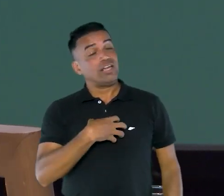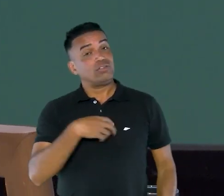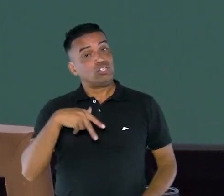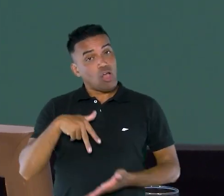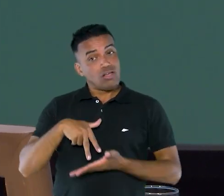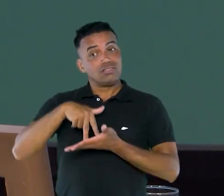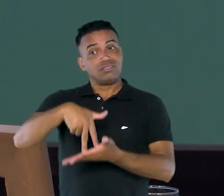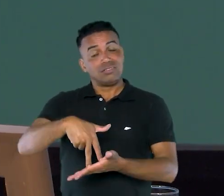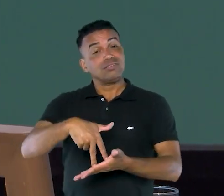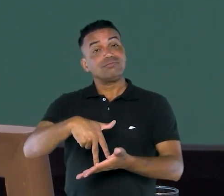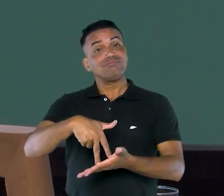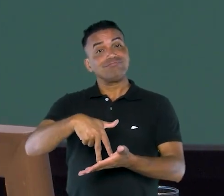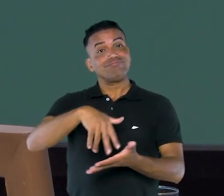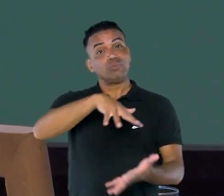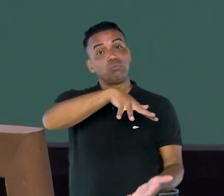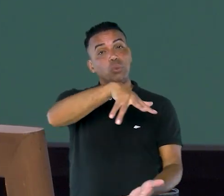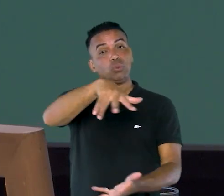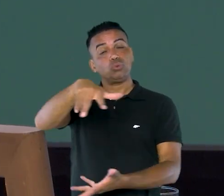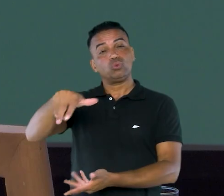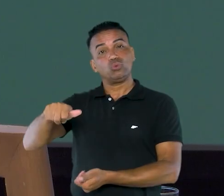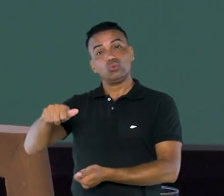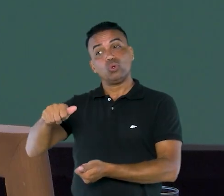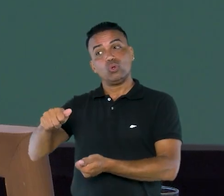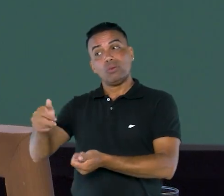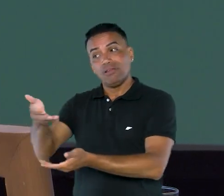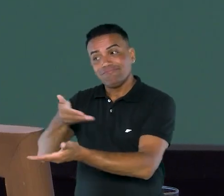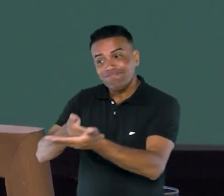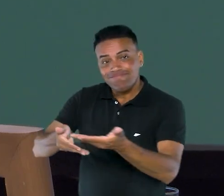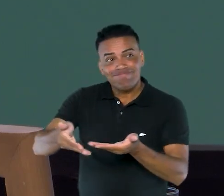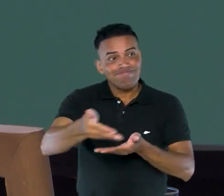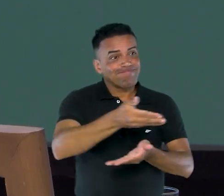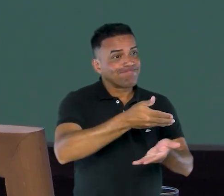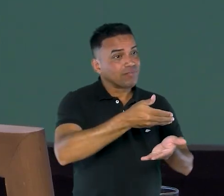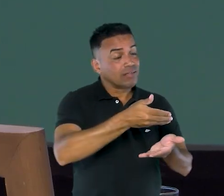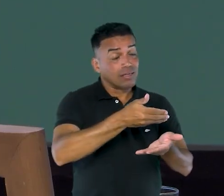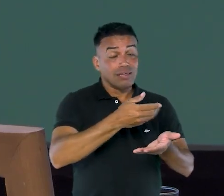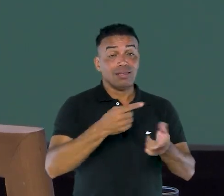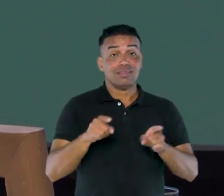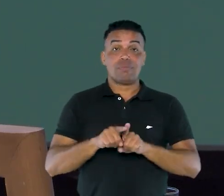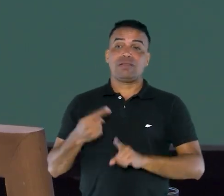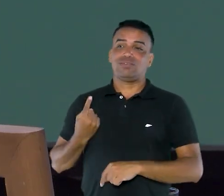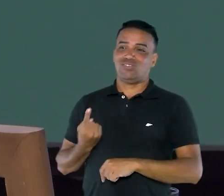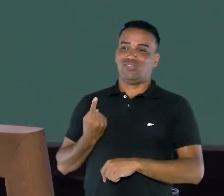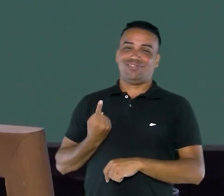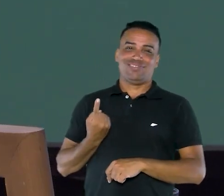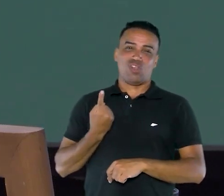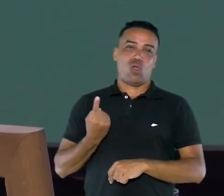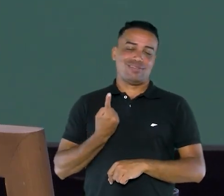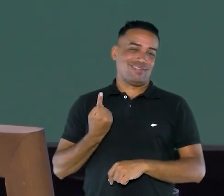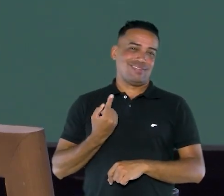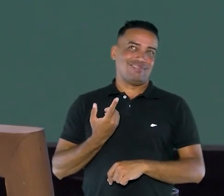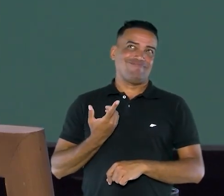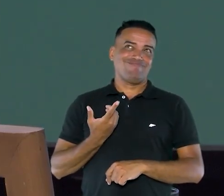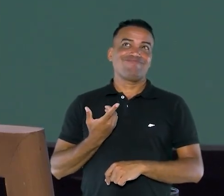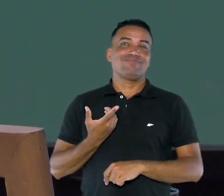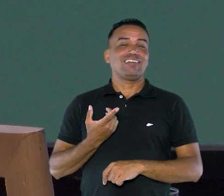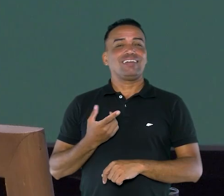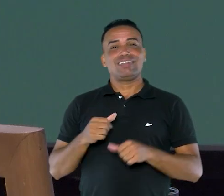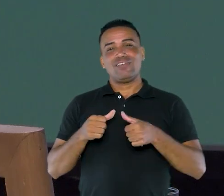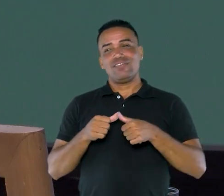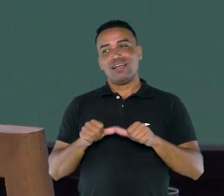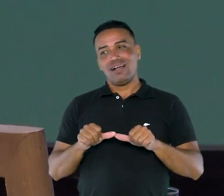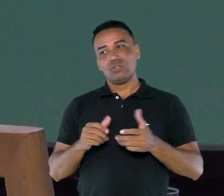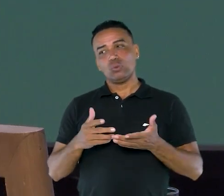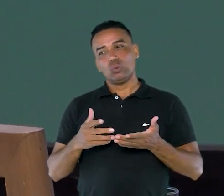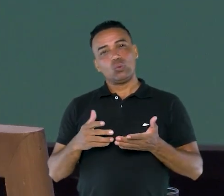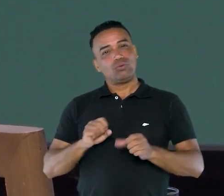de estar aqui no planeta, e de estar com o outro e de estar com a gente mesmo. Eu acho que isso está ficando